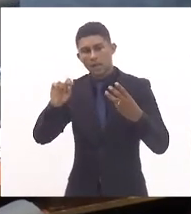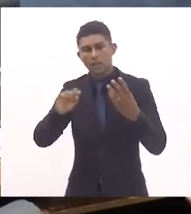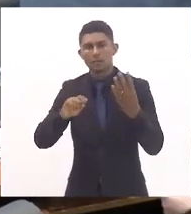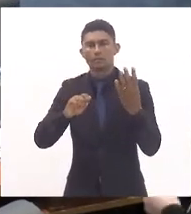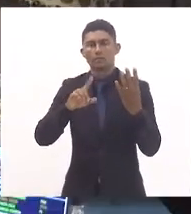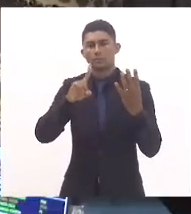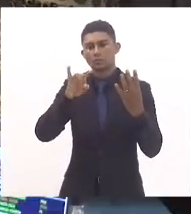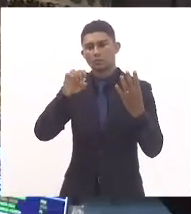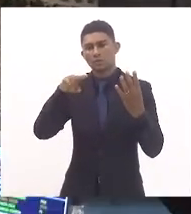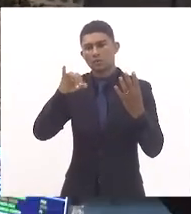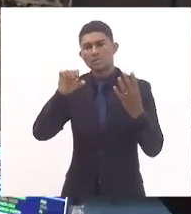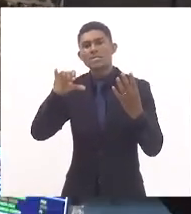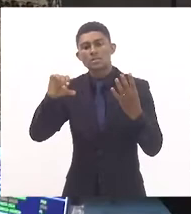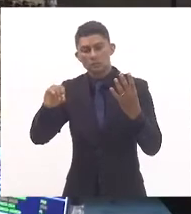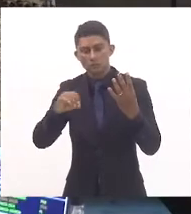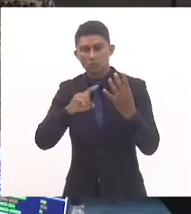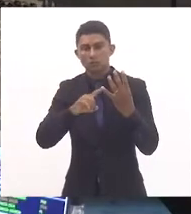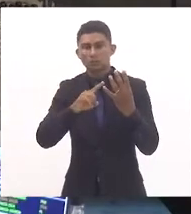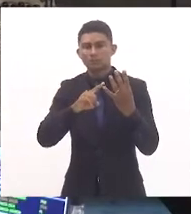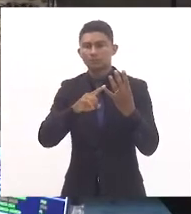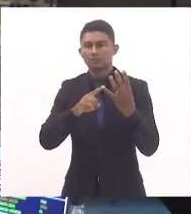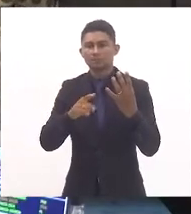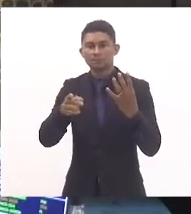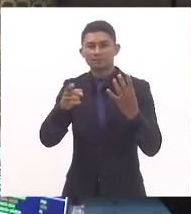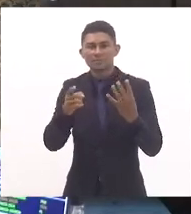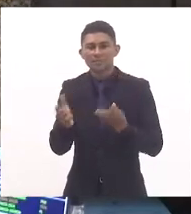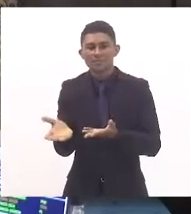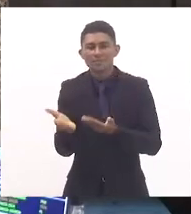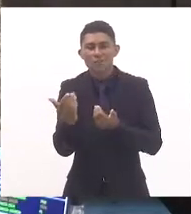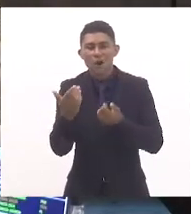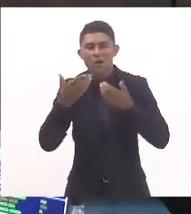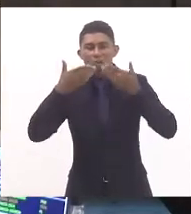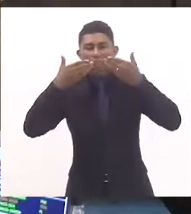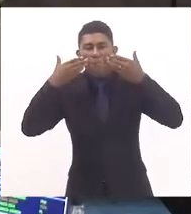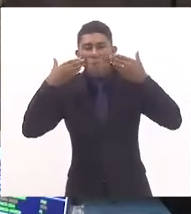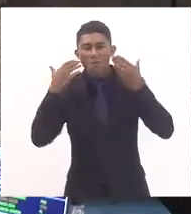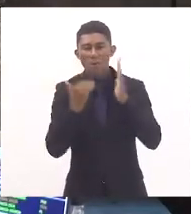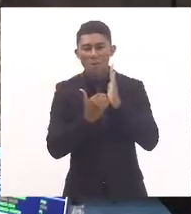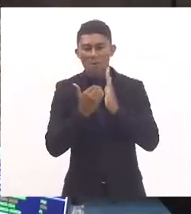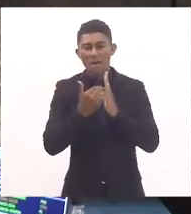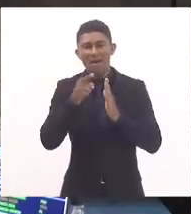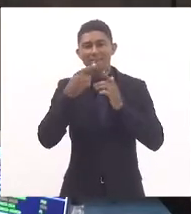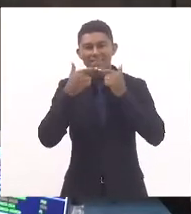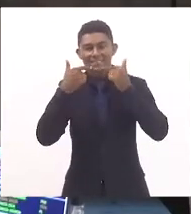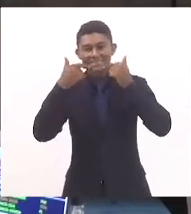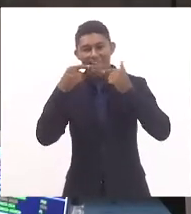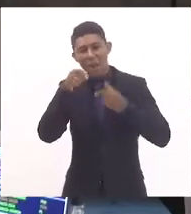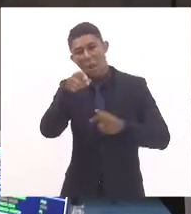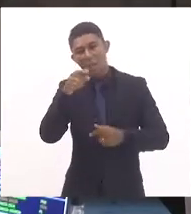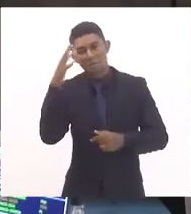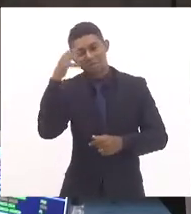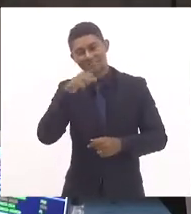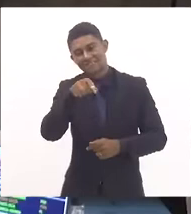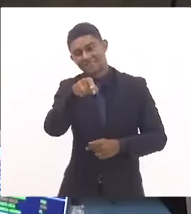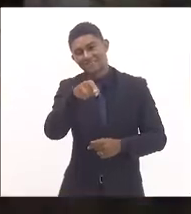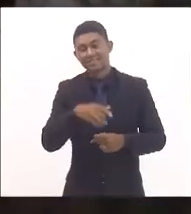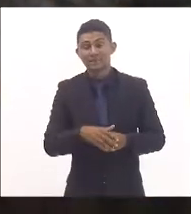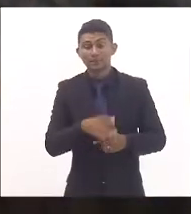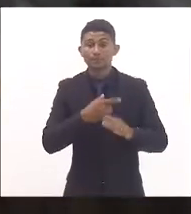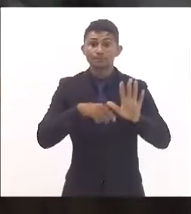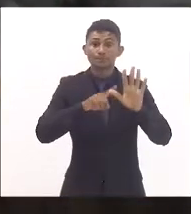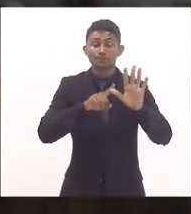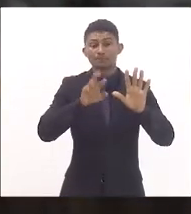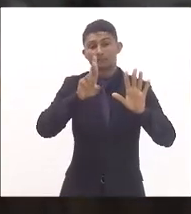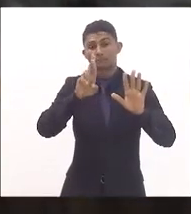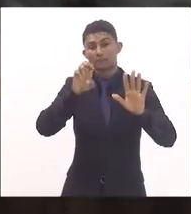Dionísio Lins, mais remoçado, mais jovem. Marta. Jovem, é um sorriso, olha lá. Renan Ferreirinha.